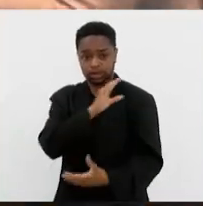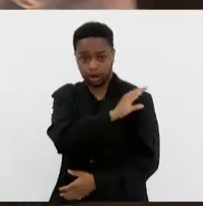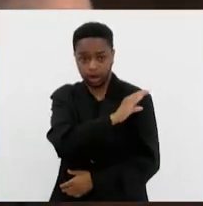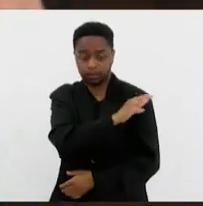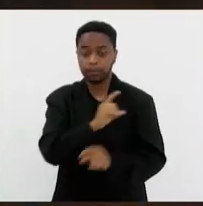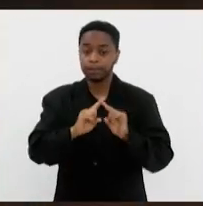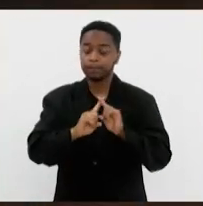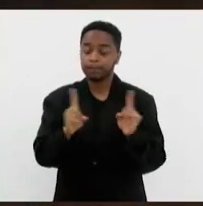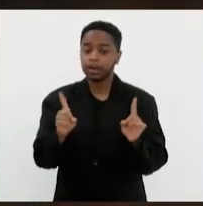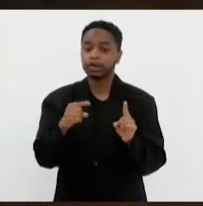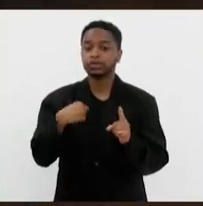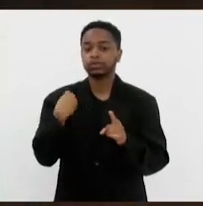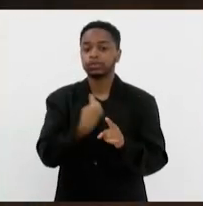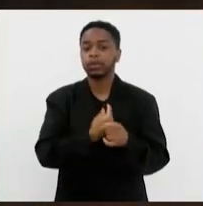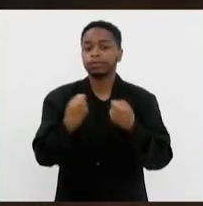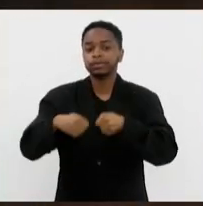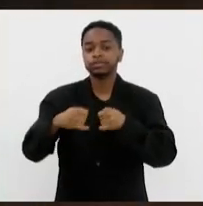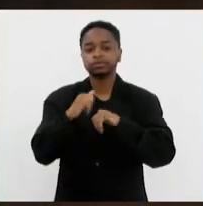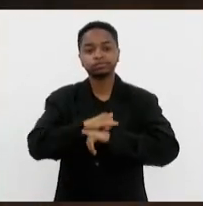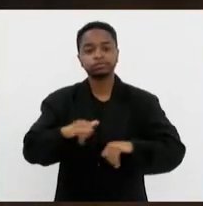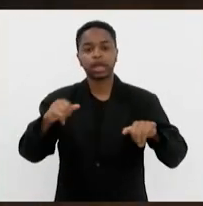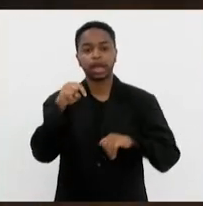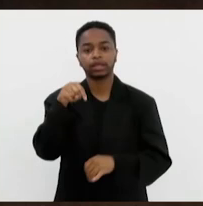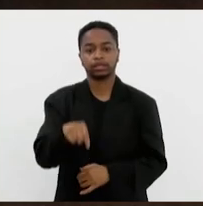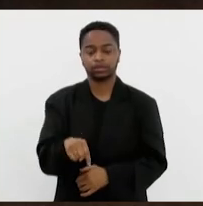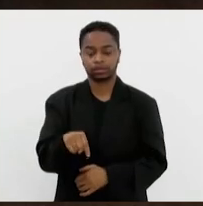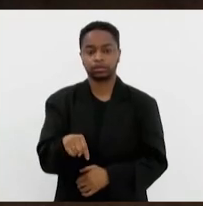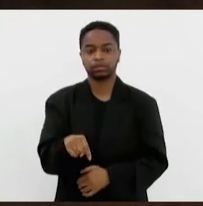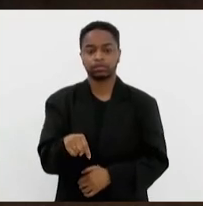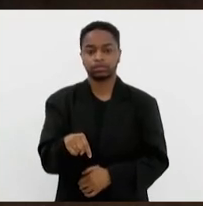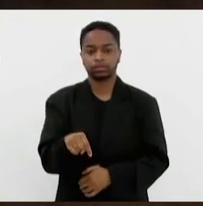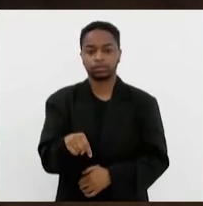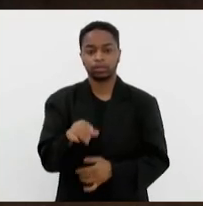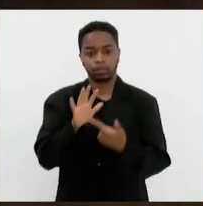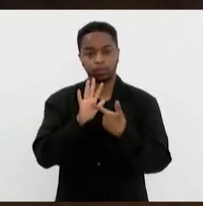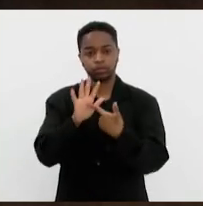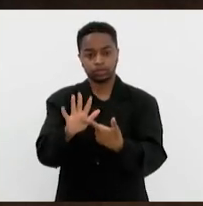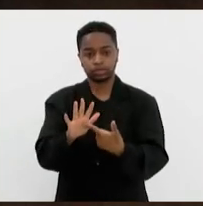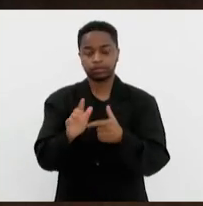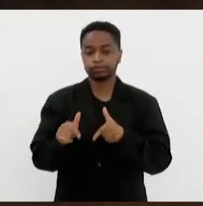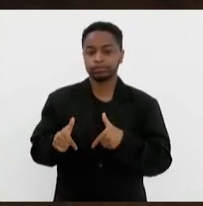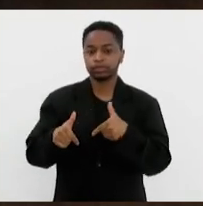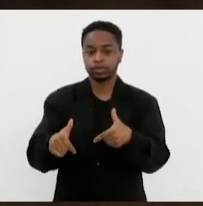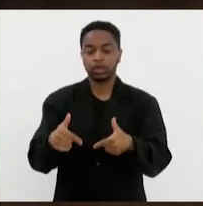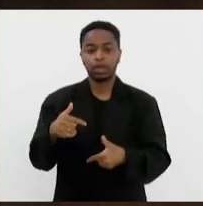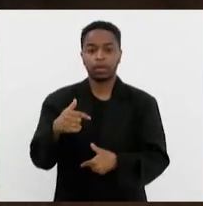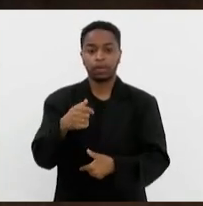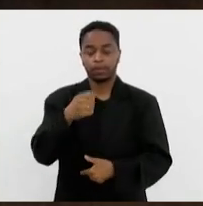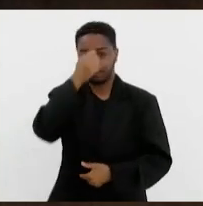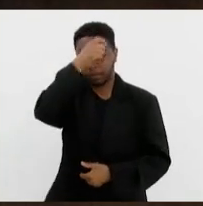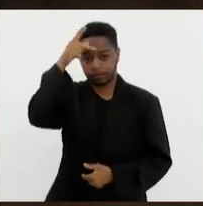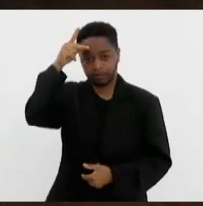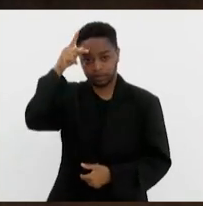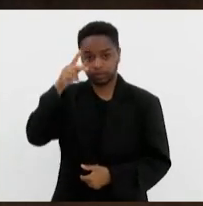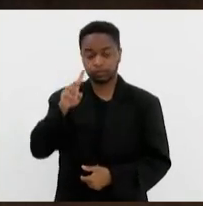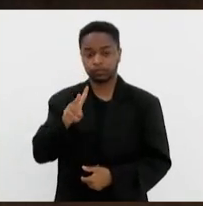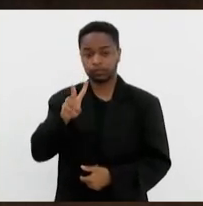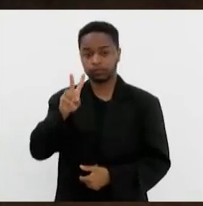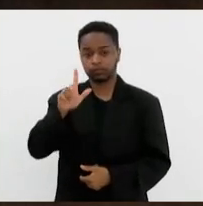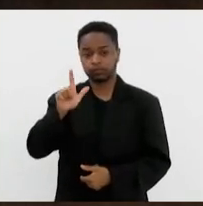gente precisa dizer aqui, externar, que o governo do prefeito Vladimir Garotinho é uma vergonha.